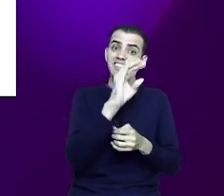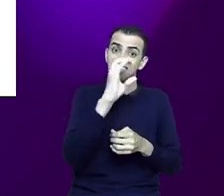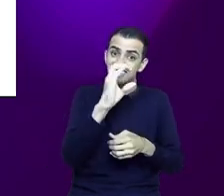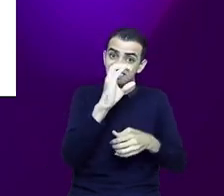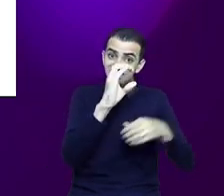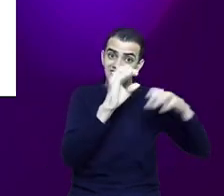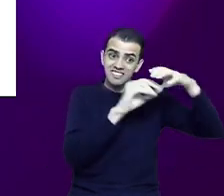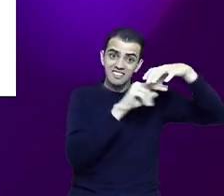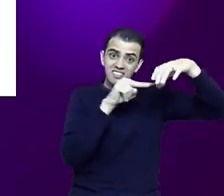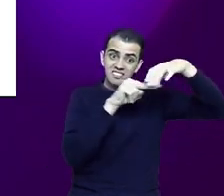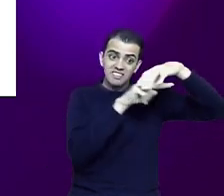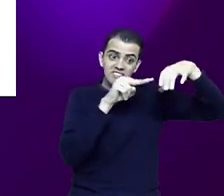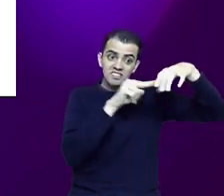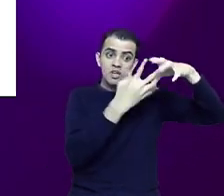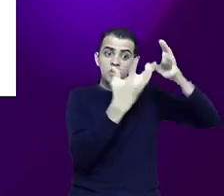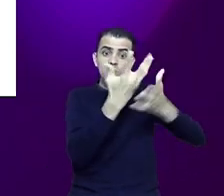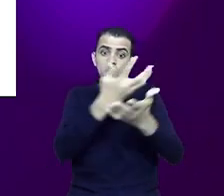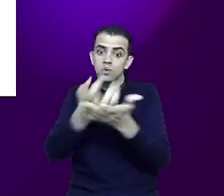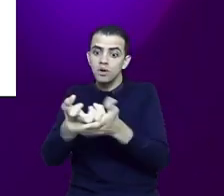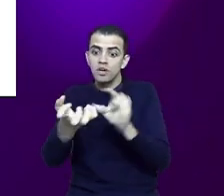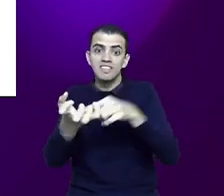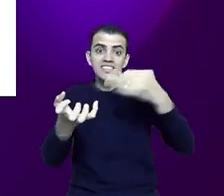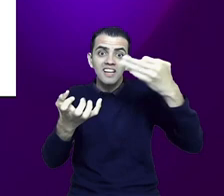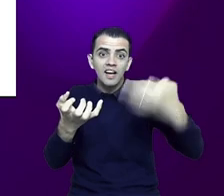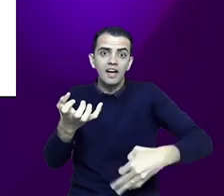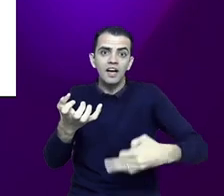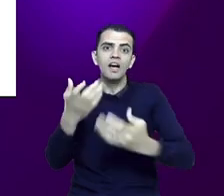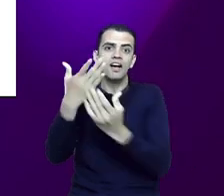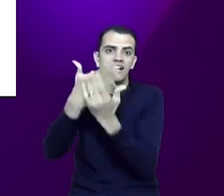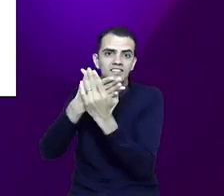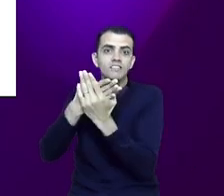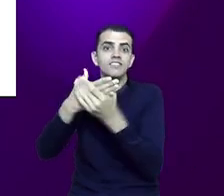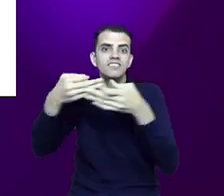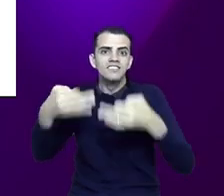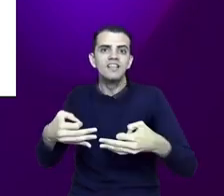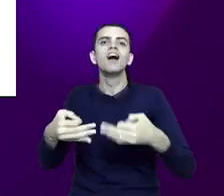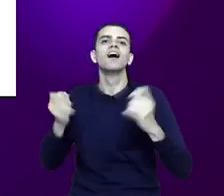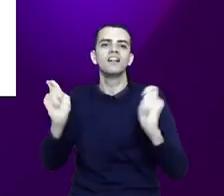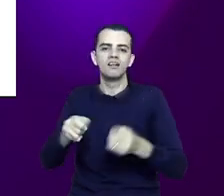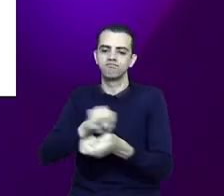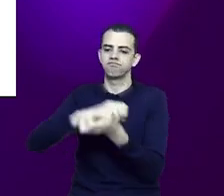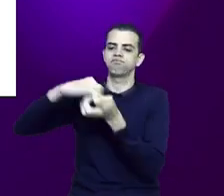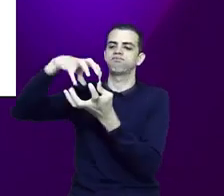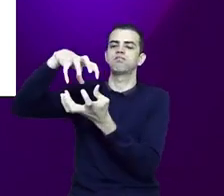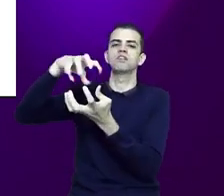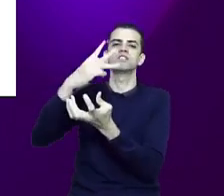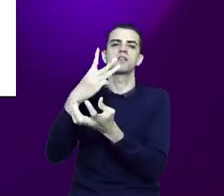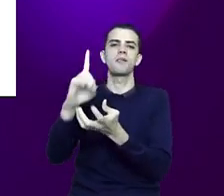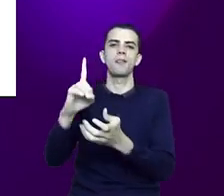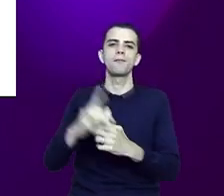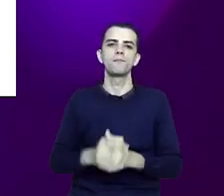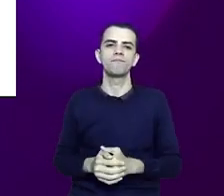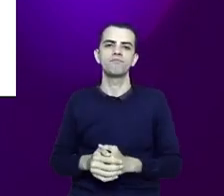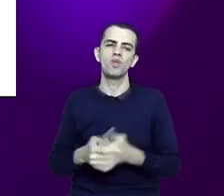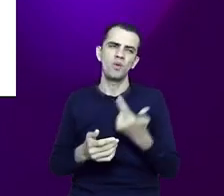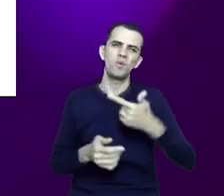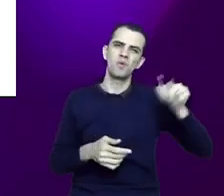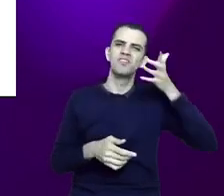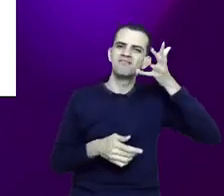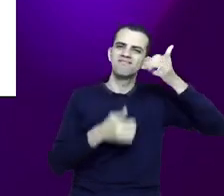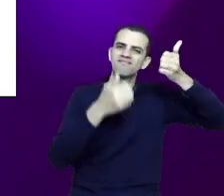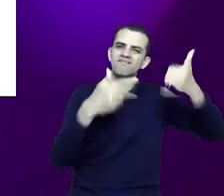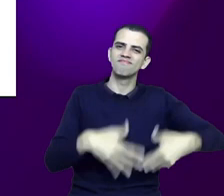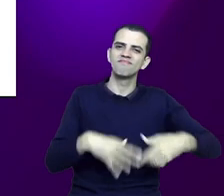correta. Bom, como foi dito, os óculos eles têm uma certa dificuldade de serem obtidos, o que limita,